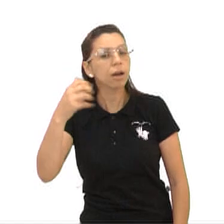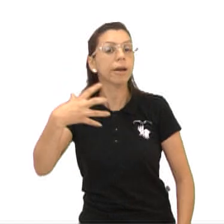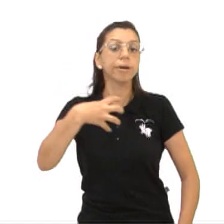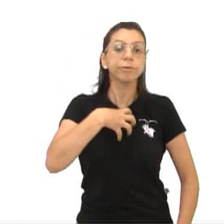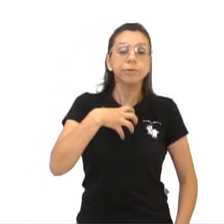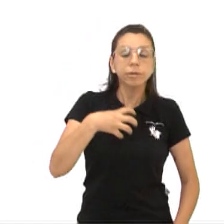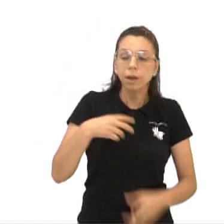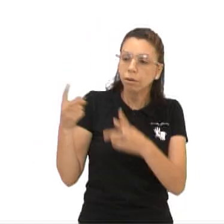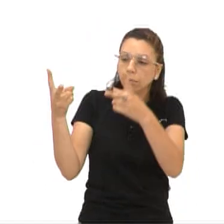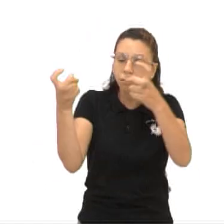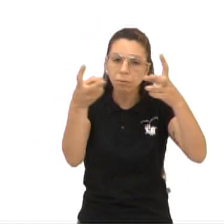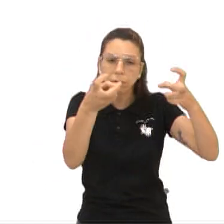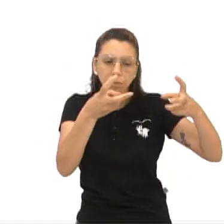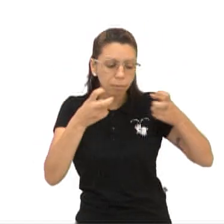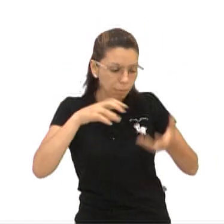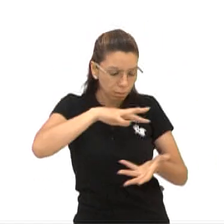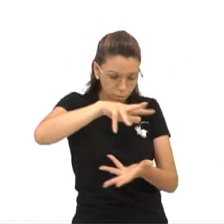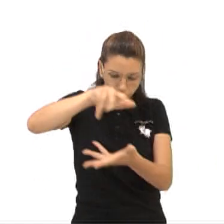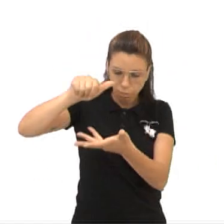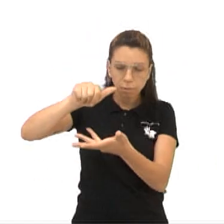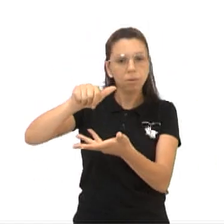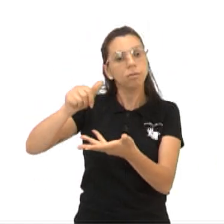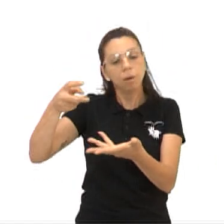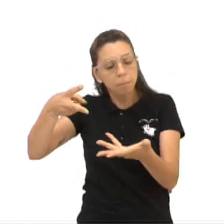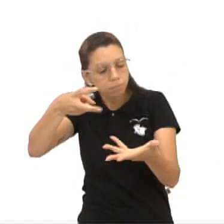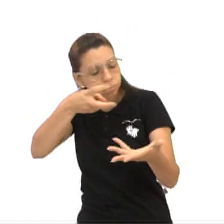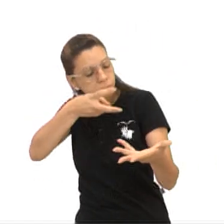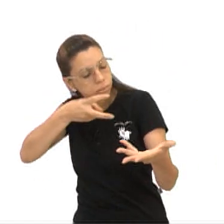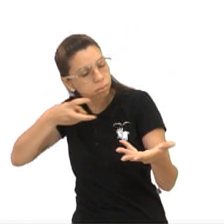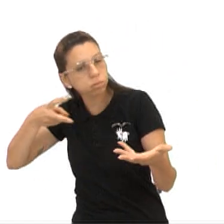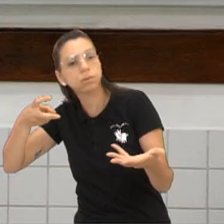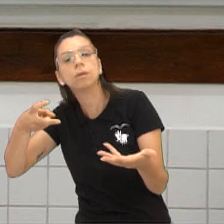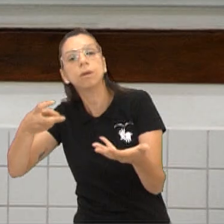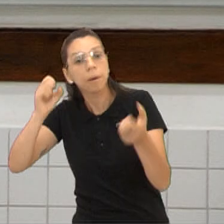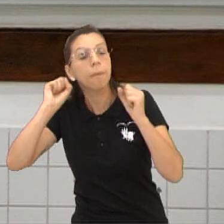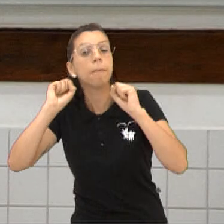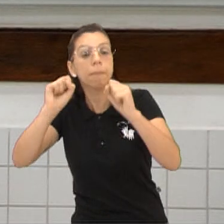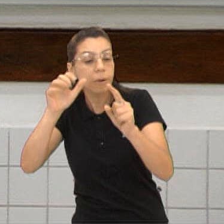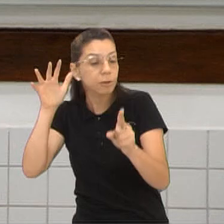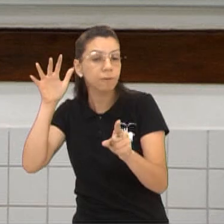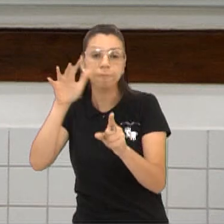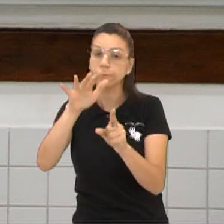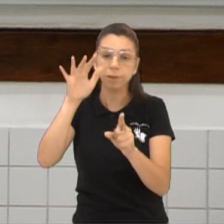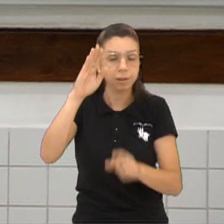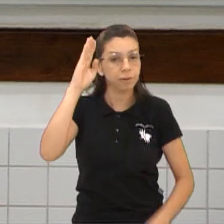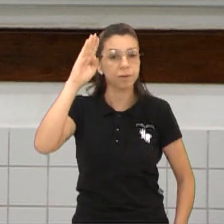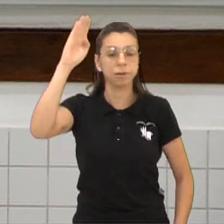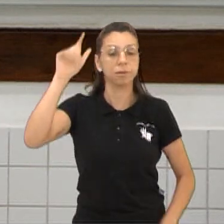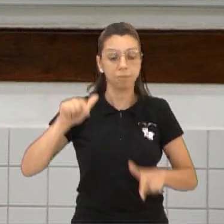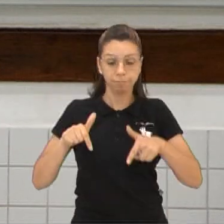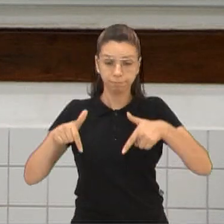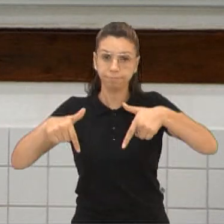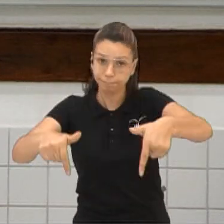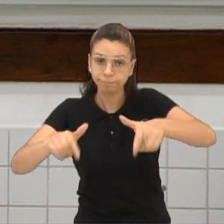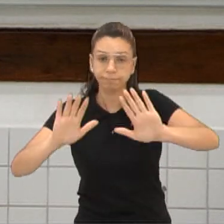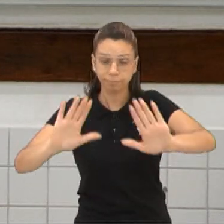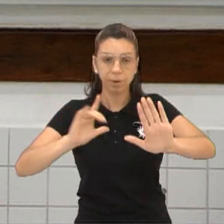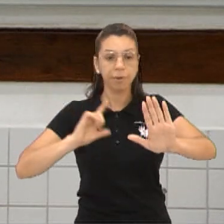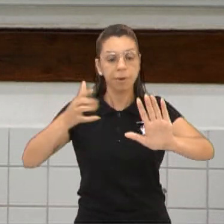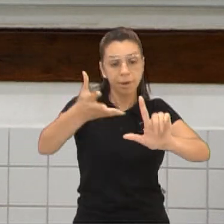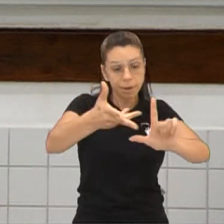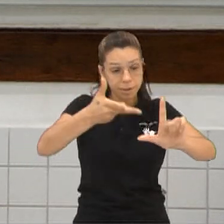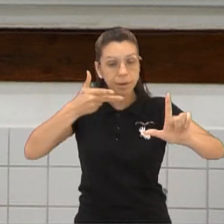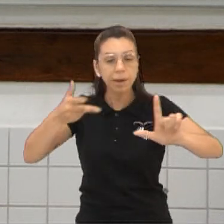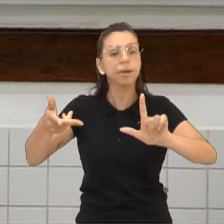nós percebemos o mundo. E esse modo como nós percebemos o mundo pode afetar diretamente a nossa ação. Então a estética, ela